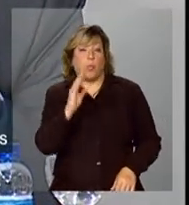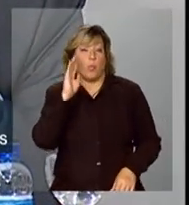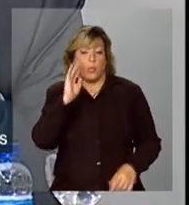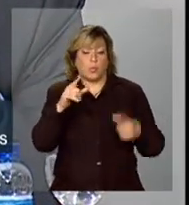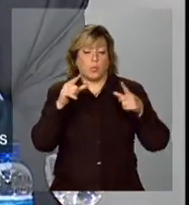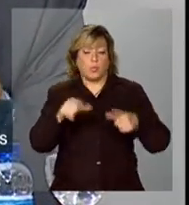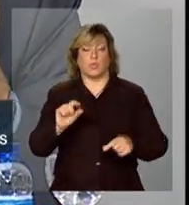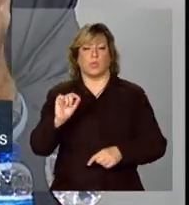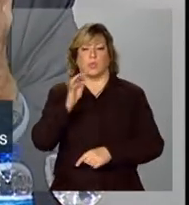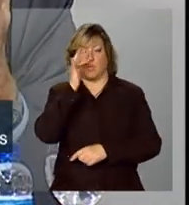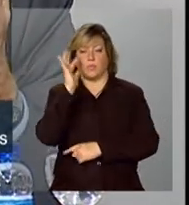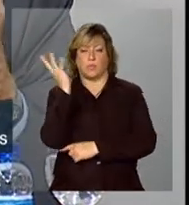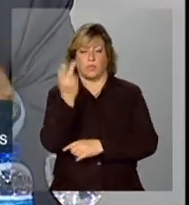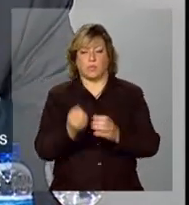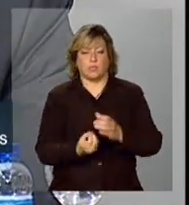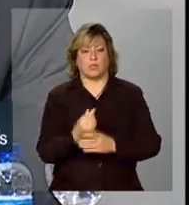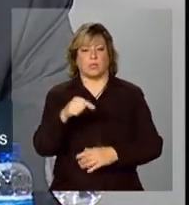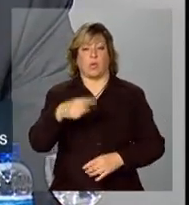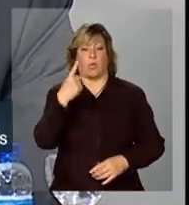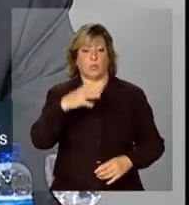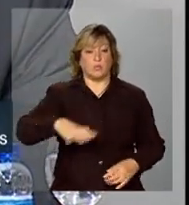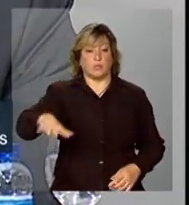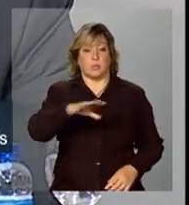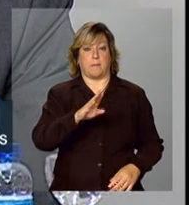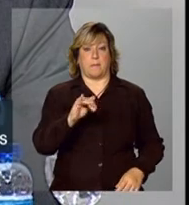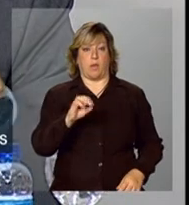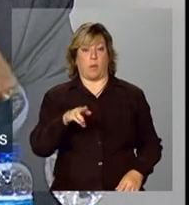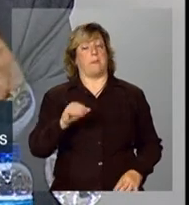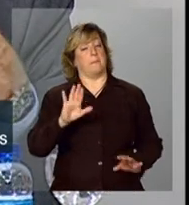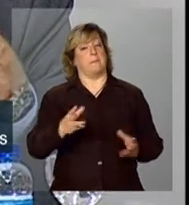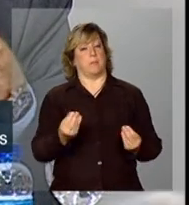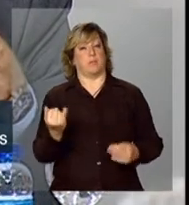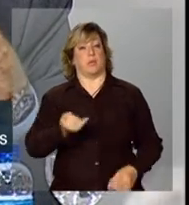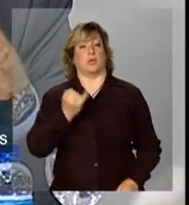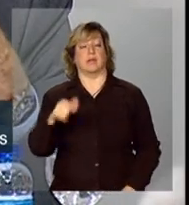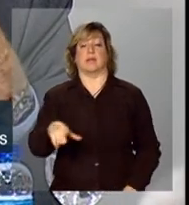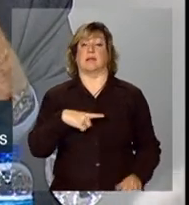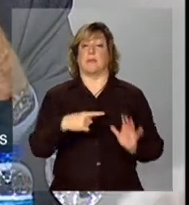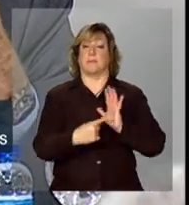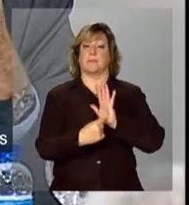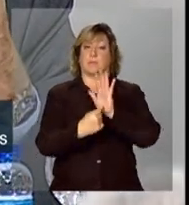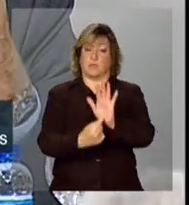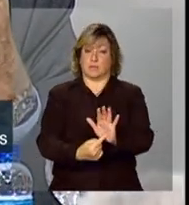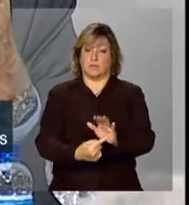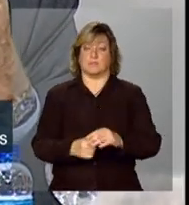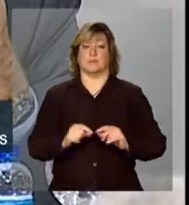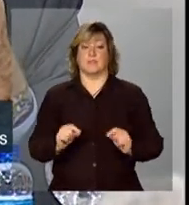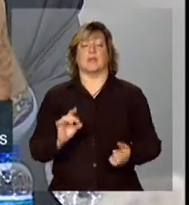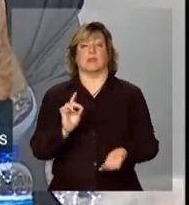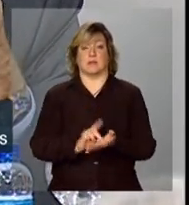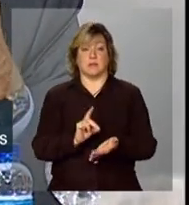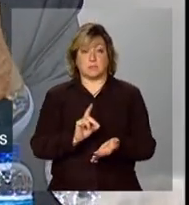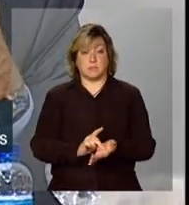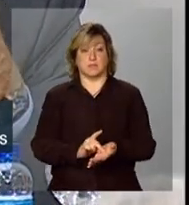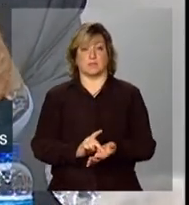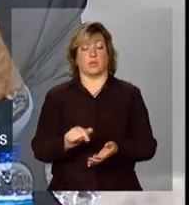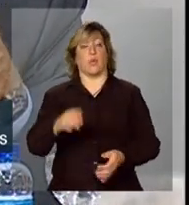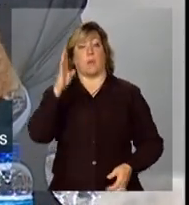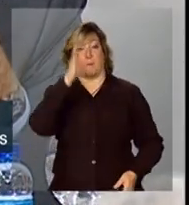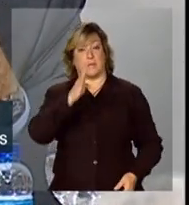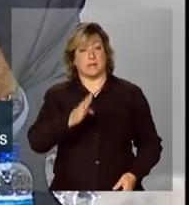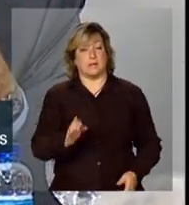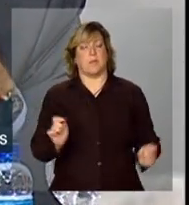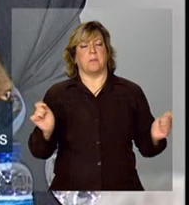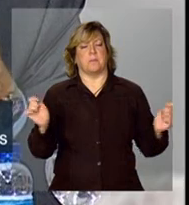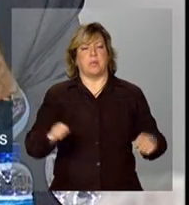biomas, mas muito importante, está mostrando que realmente o Brasil